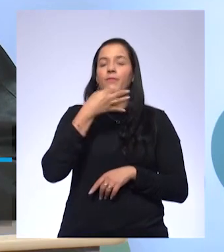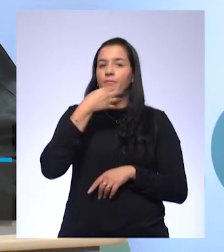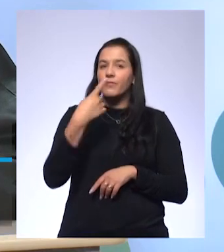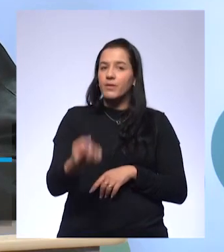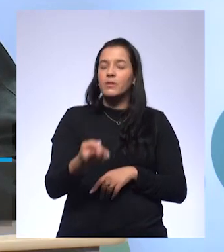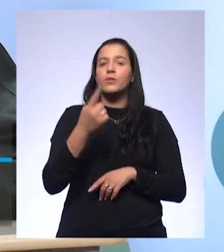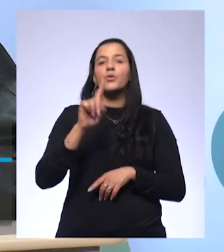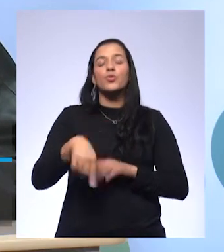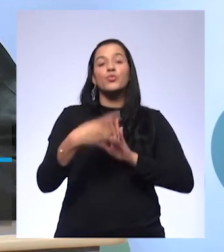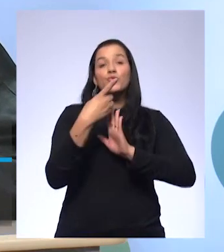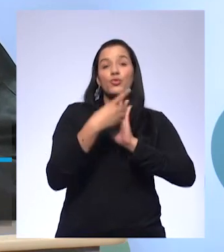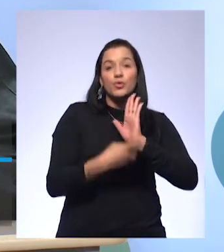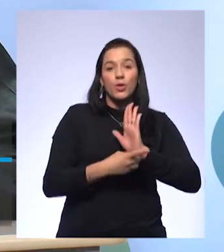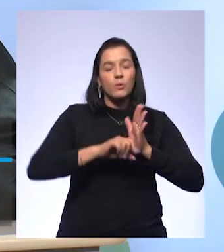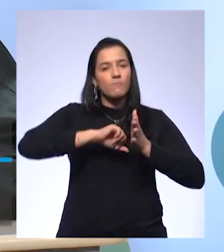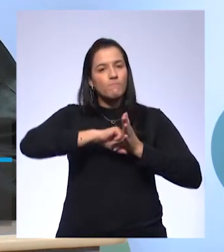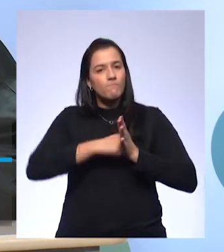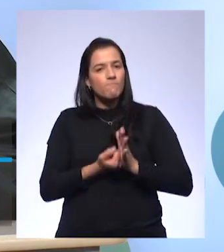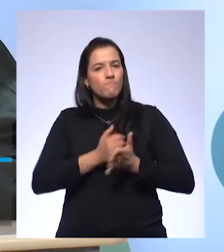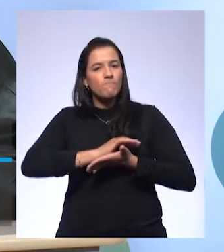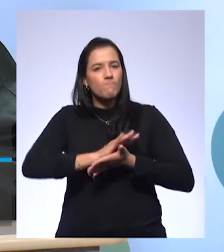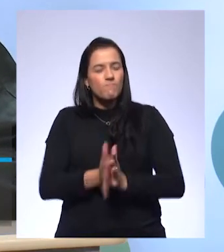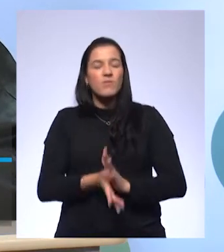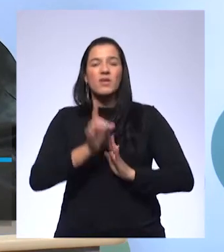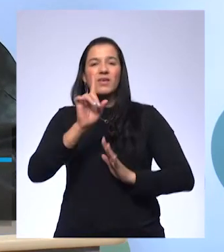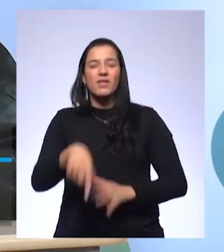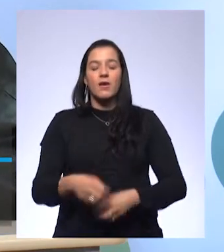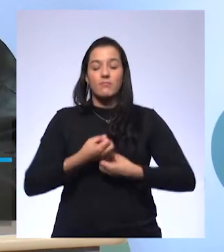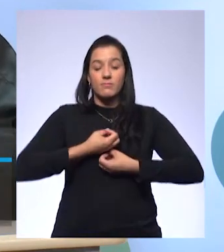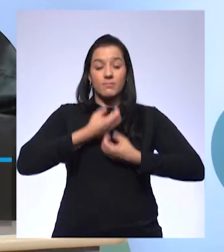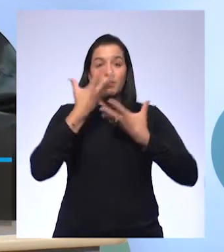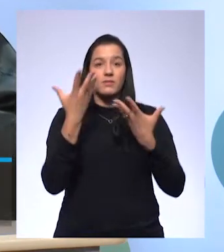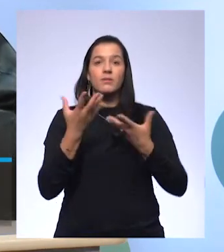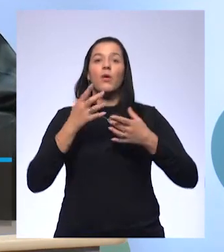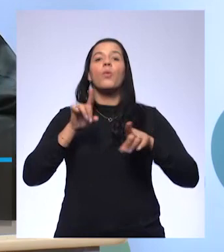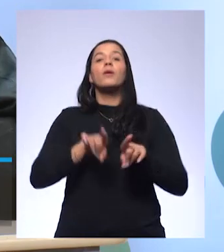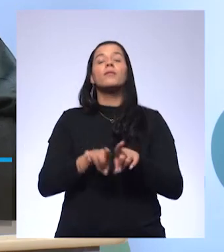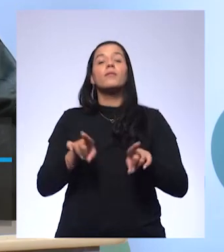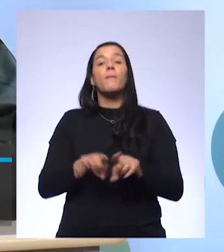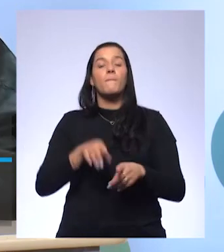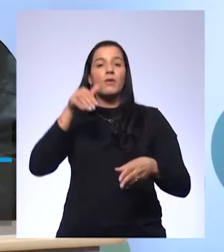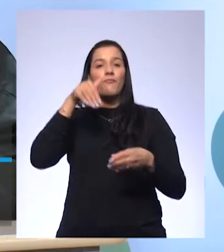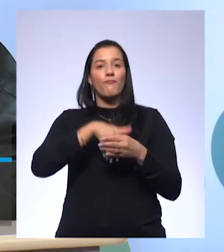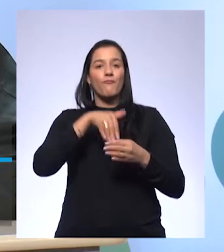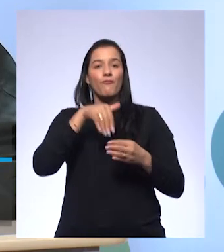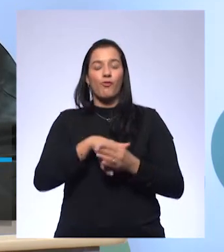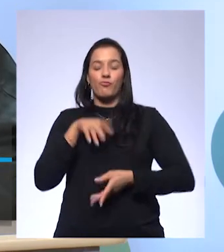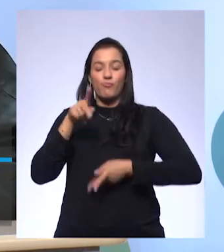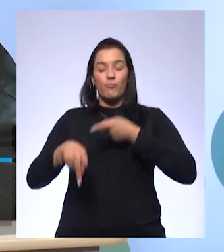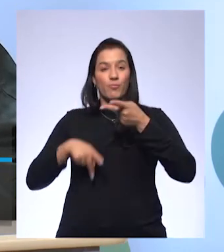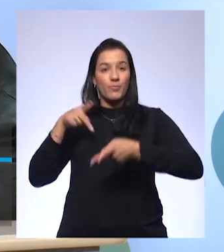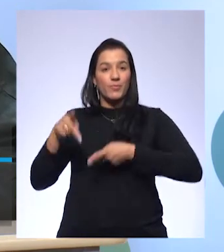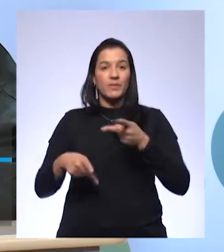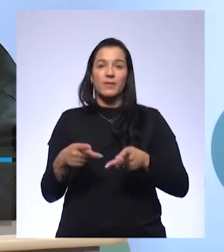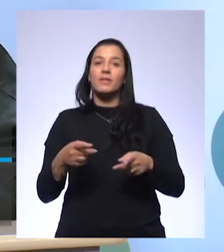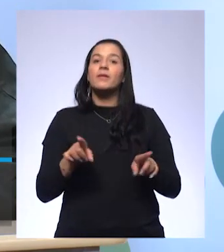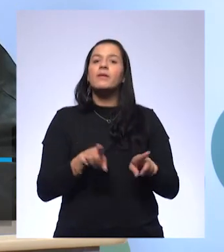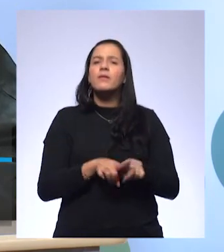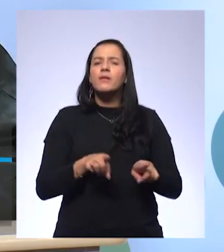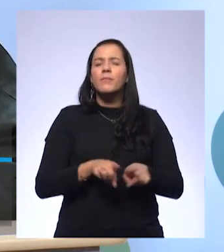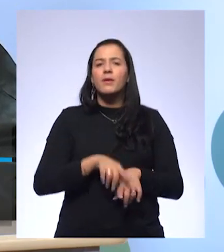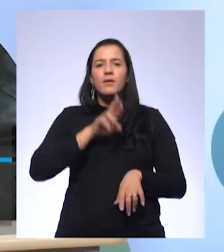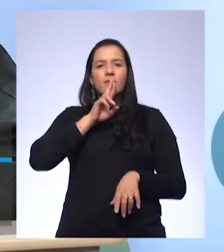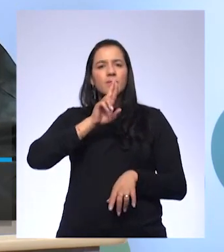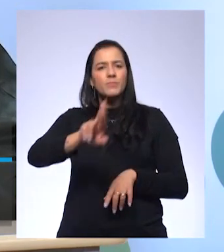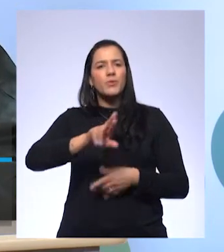que foram suprimidos foram os direitos de expressão e também o voto popular. E as respostas, professora